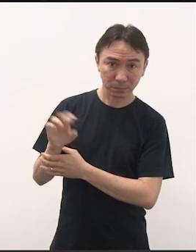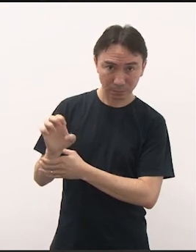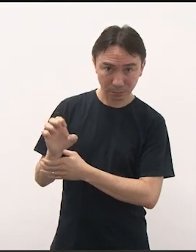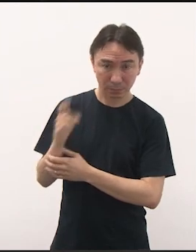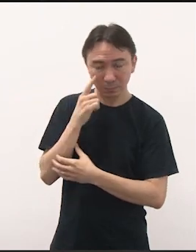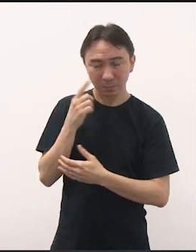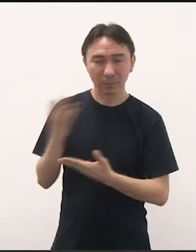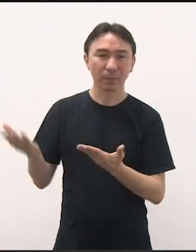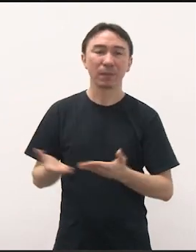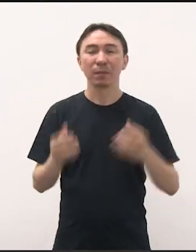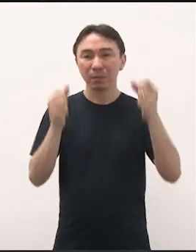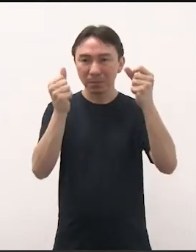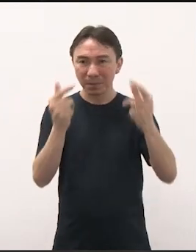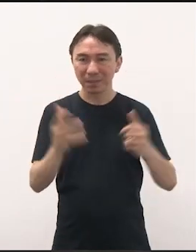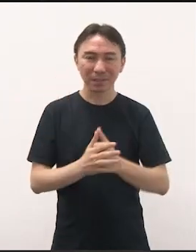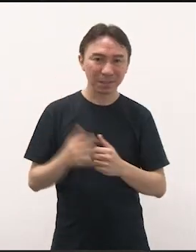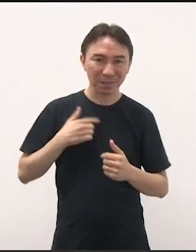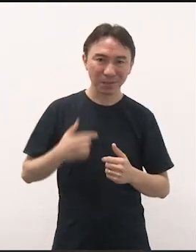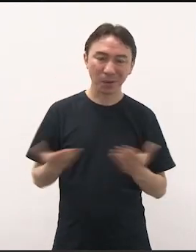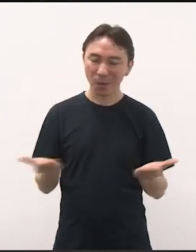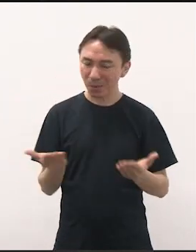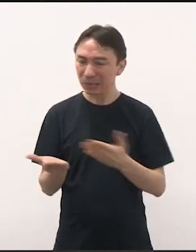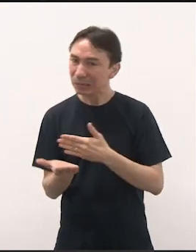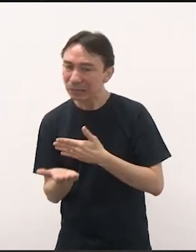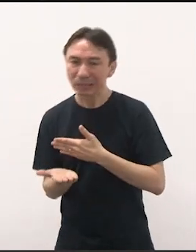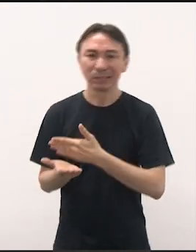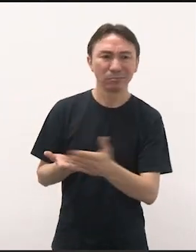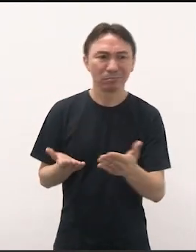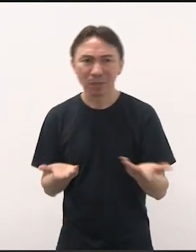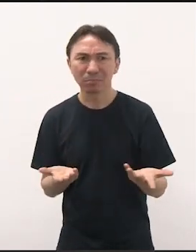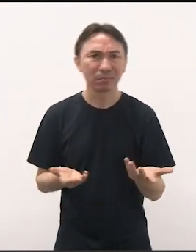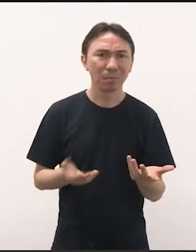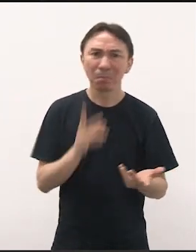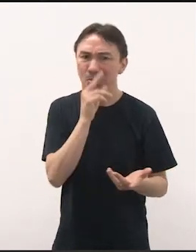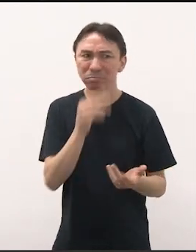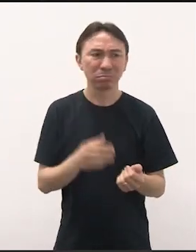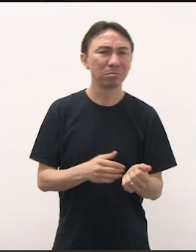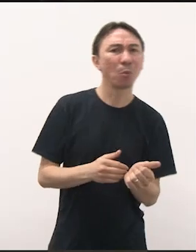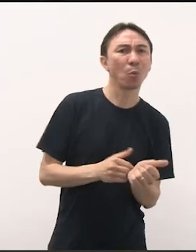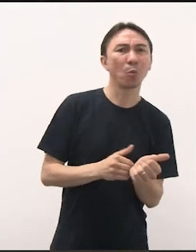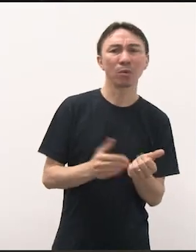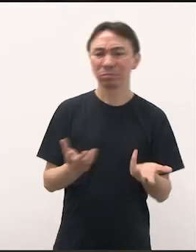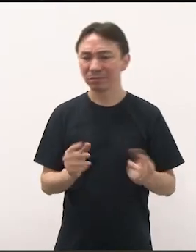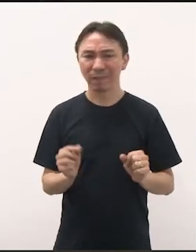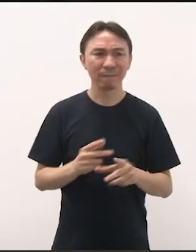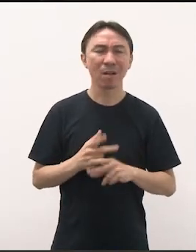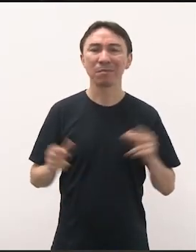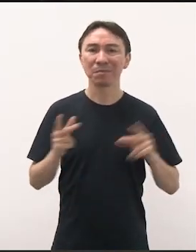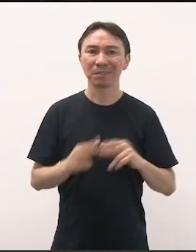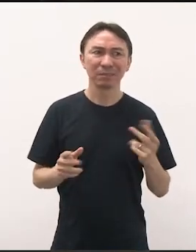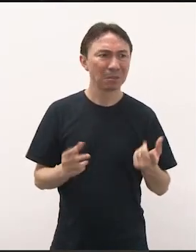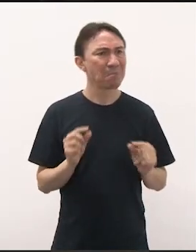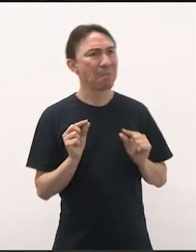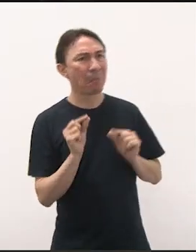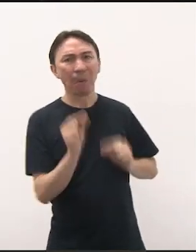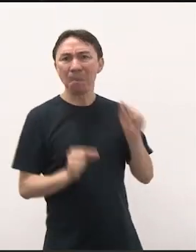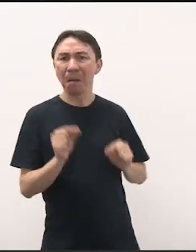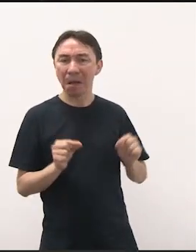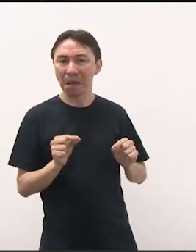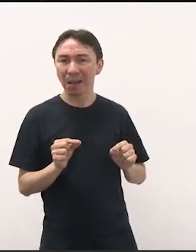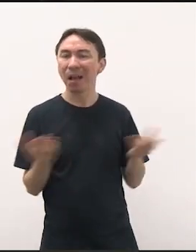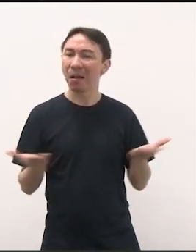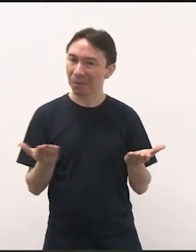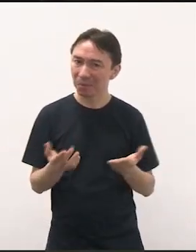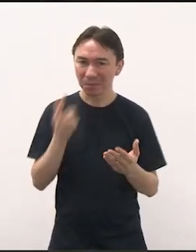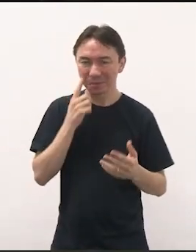ações, né, que eu fiz uma introdução meio misteriosa aqui, deve estar todo mundo se perguntando, né, que ações são essas. Né? Então, Alcione agora